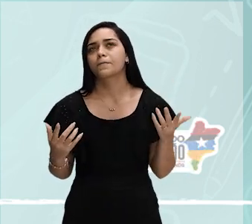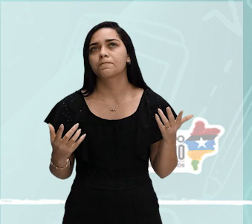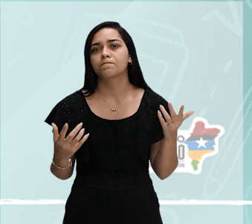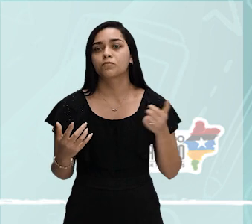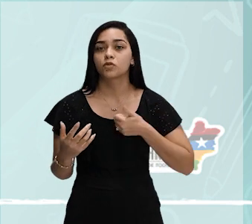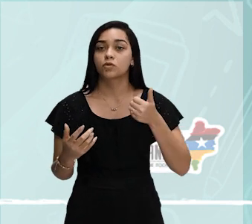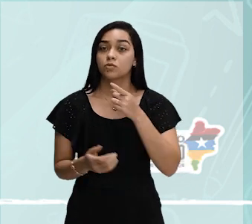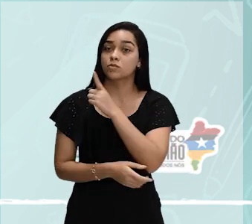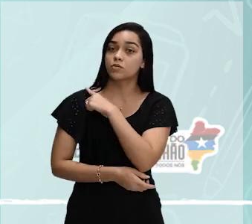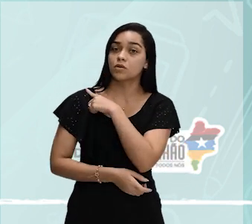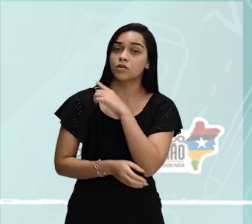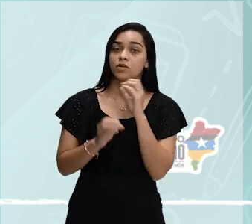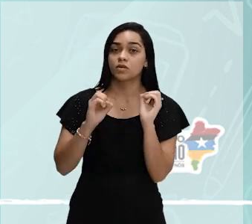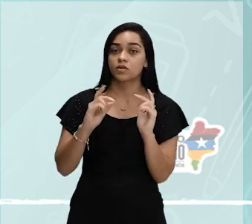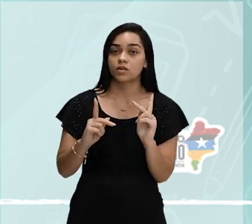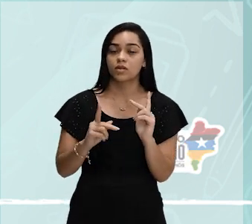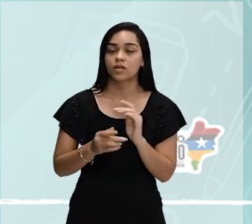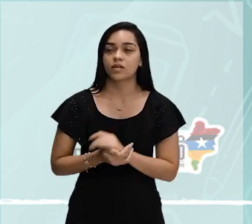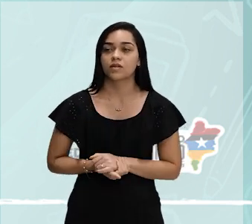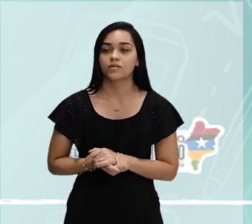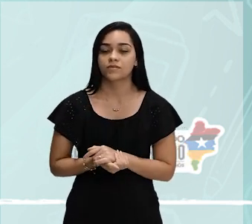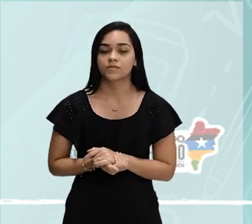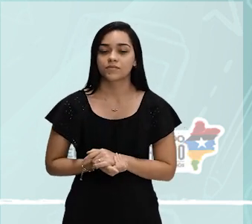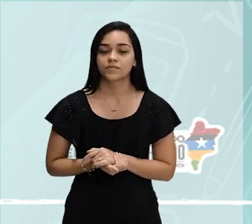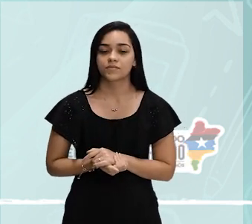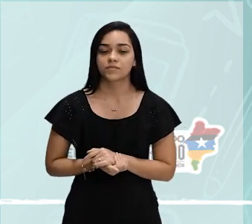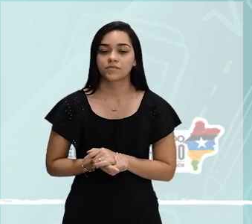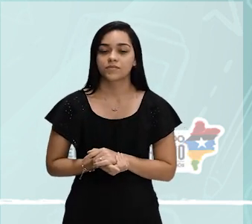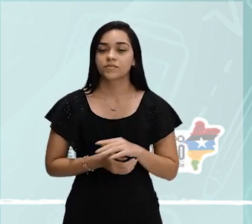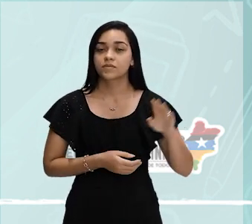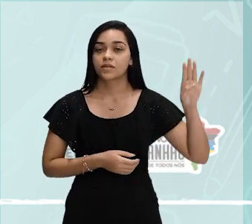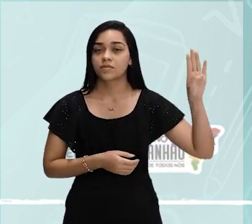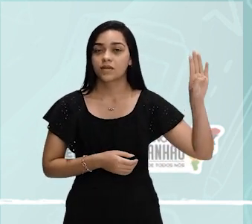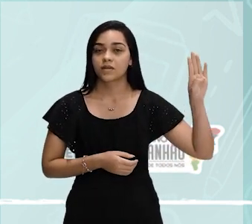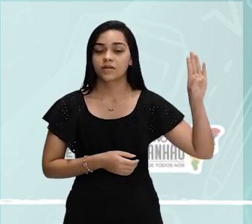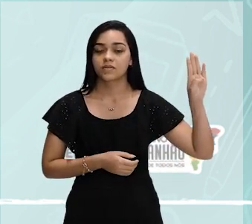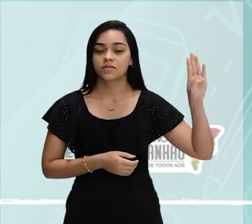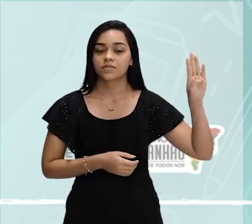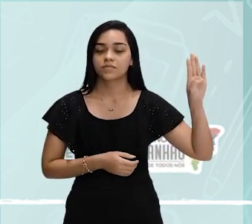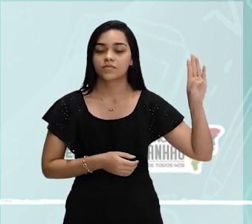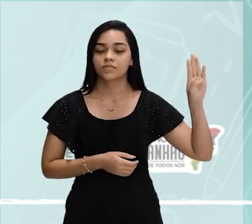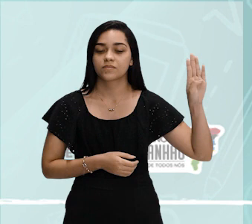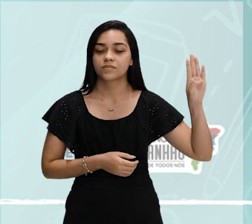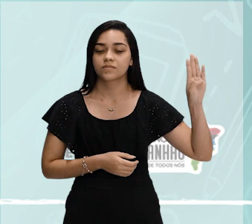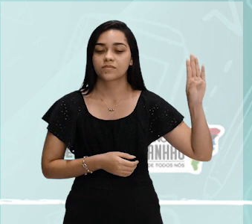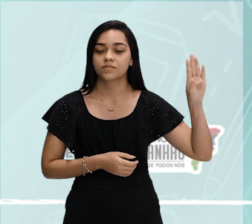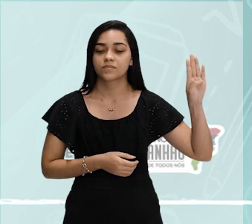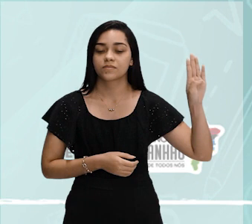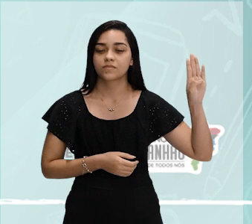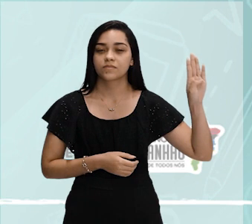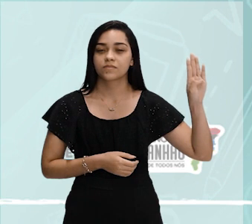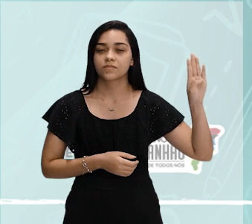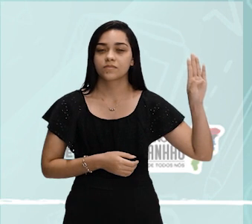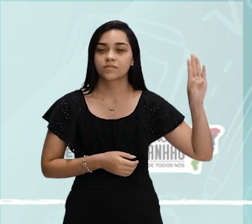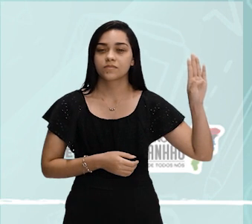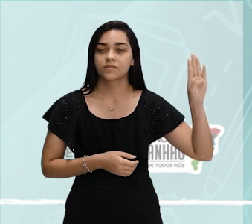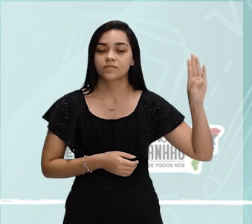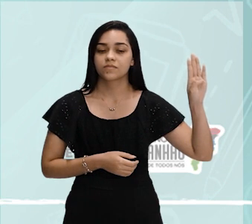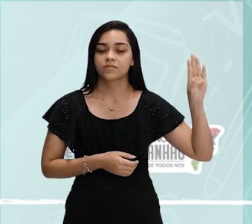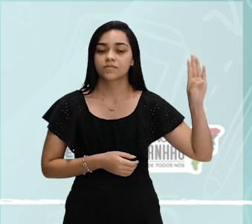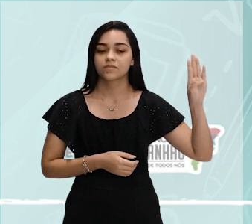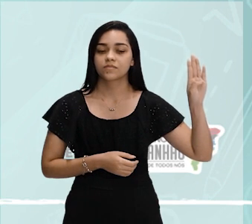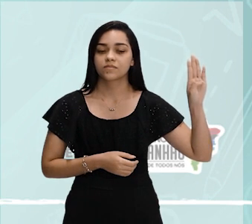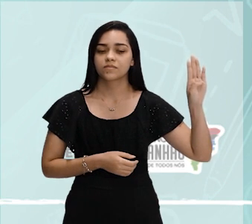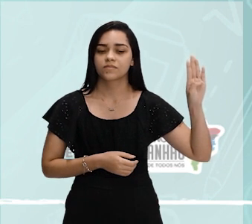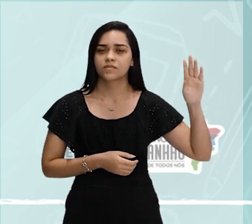do primeiro ano, tá? Bucolismo. Letra B, subjetivismo, nacionalismo, pastoralismo. Ah,